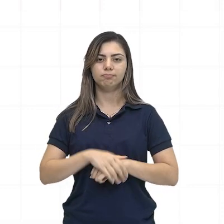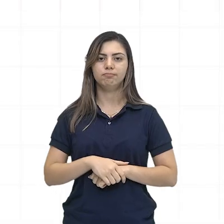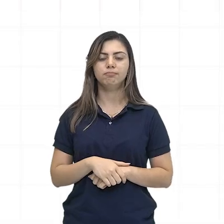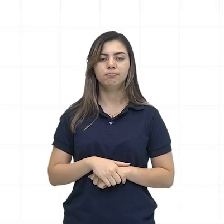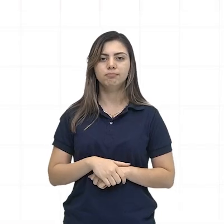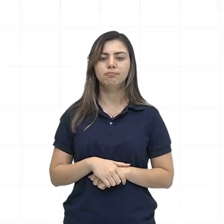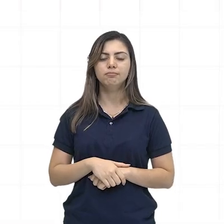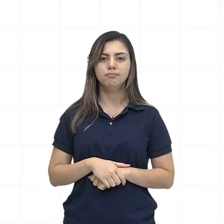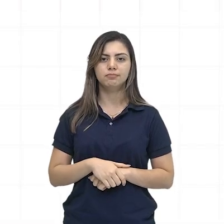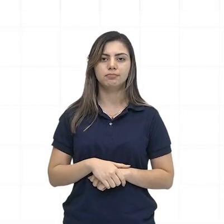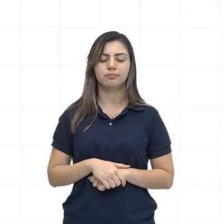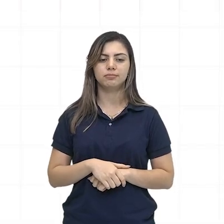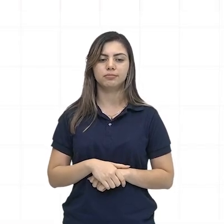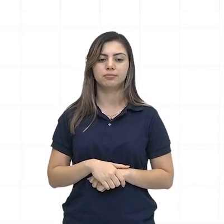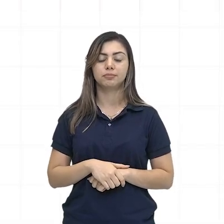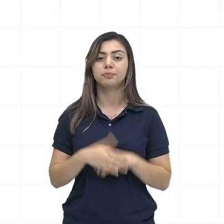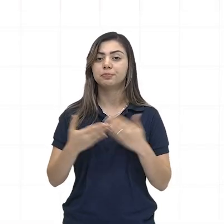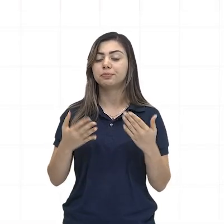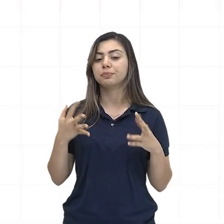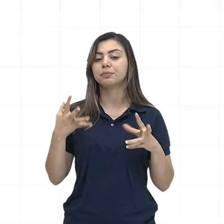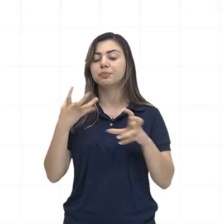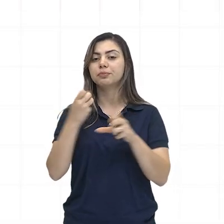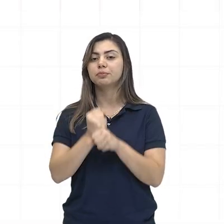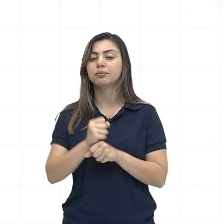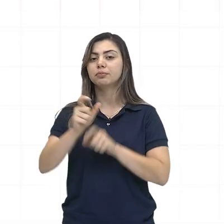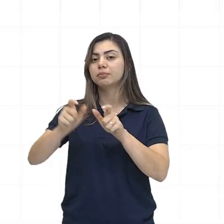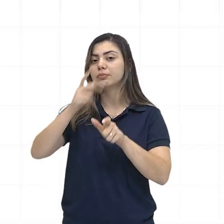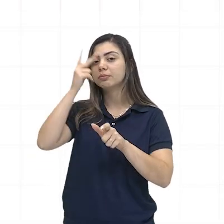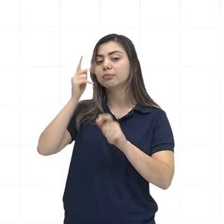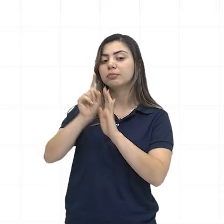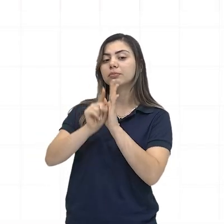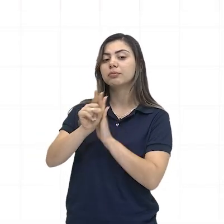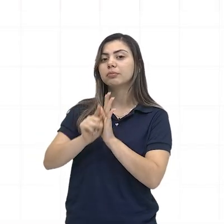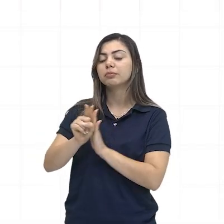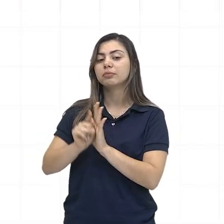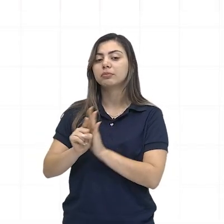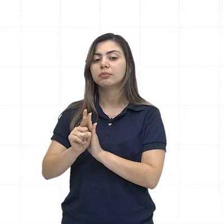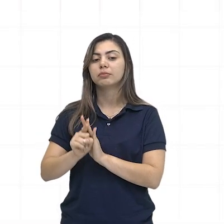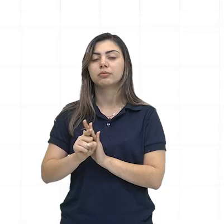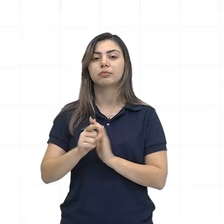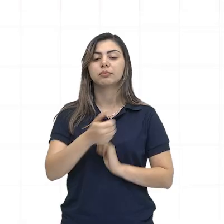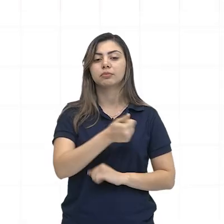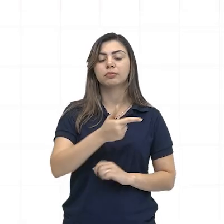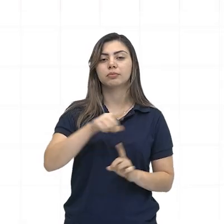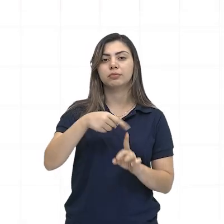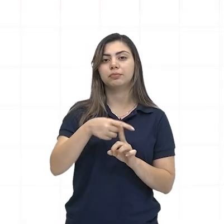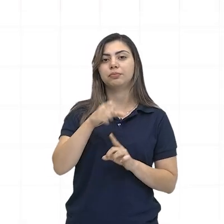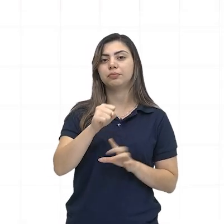desenvolvimento da ideia. Então, quem vai ser o total aqui, ó? 12 mais 8, 20, né?